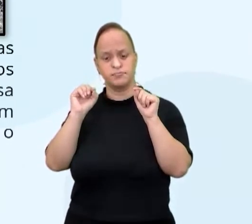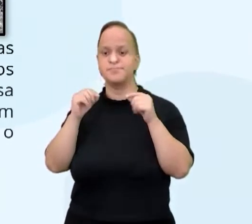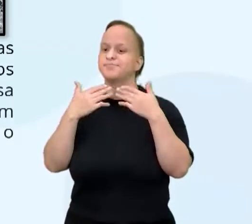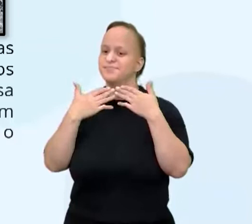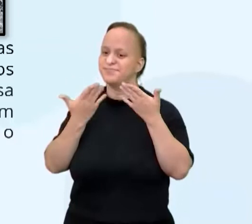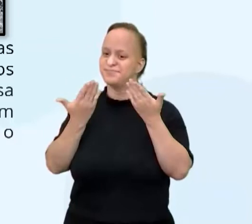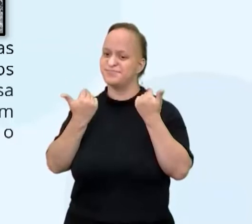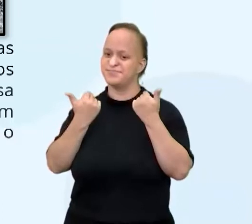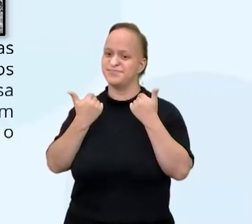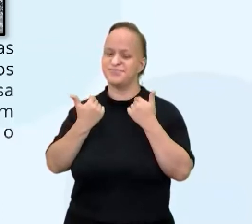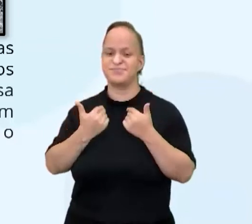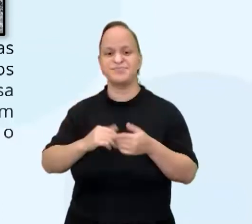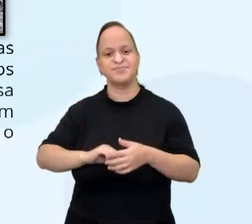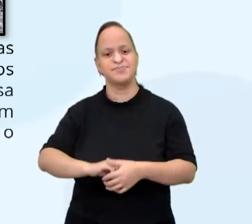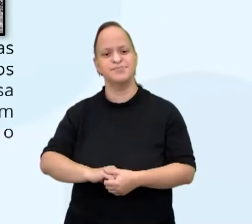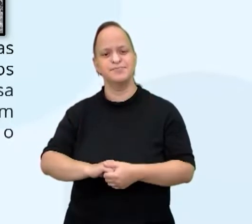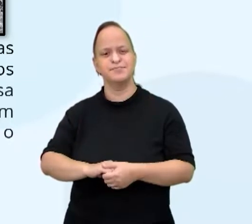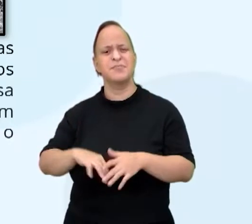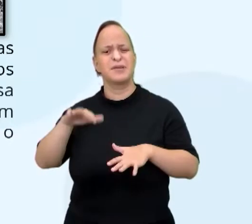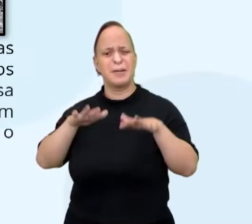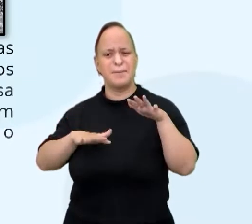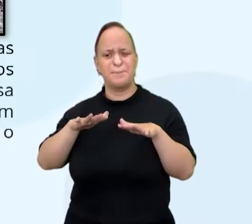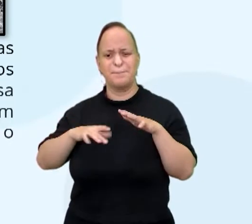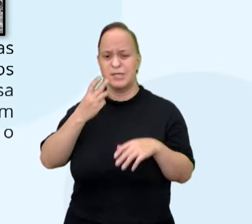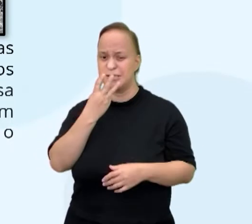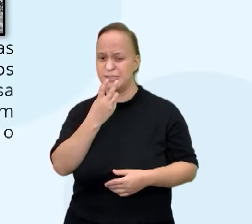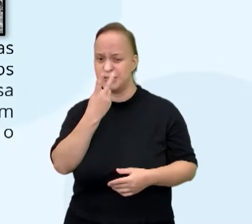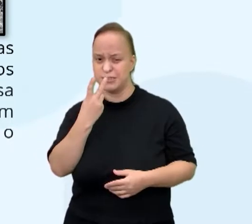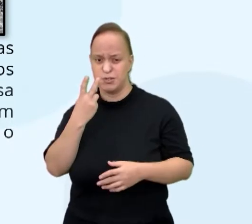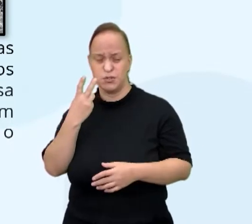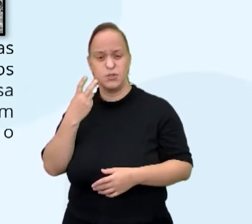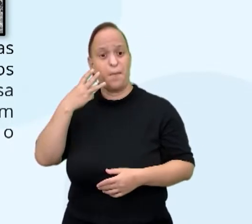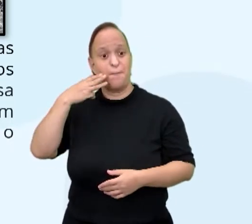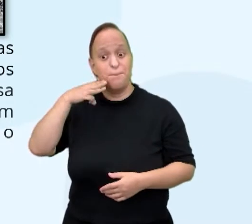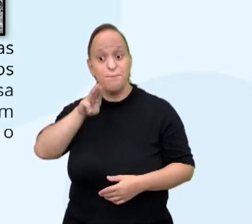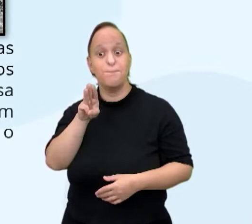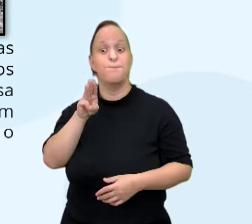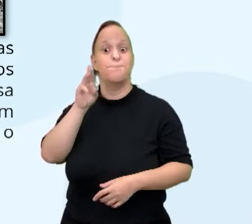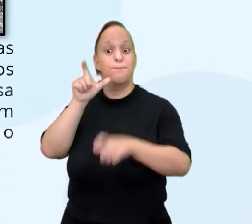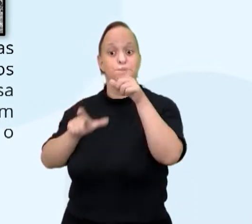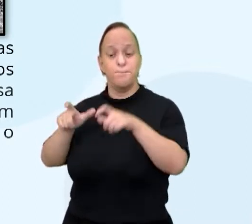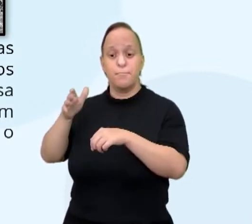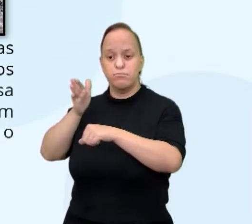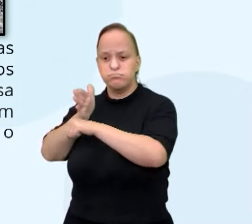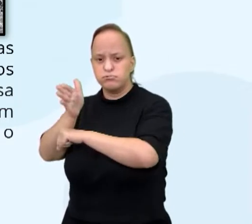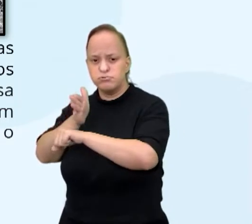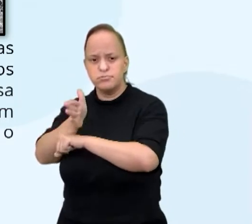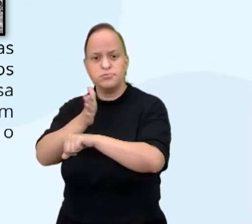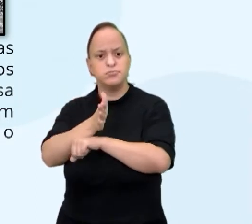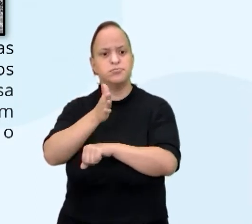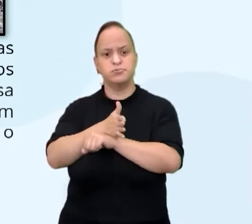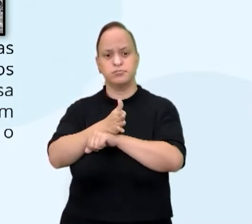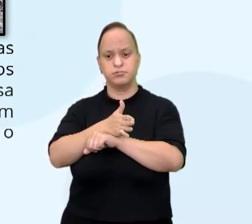vamos lá. Calcula-se que cerca de 32 milhões de pessoas visitaram a exposição, que incluía